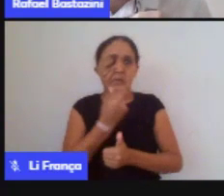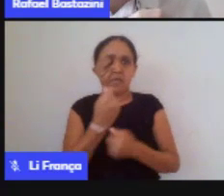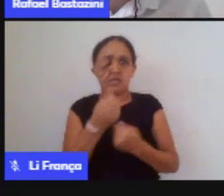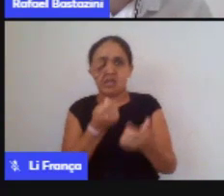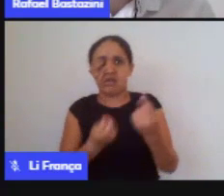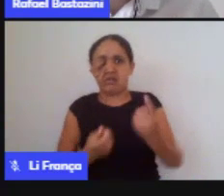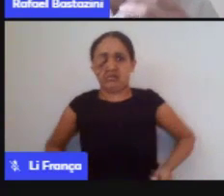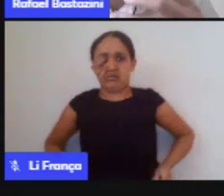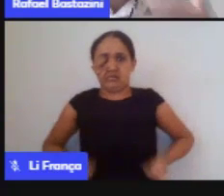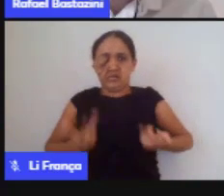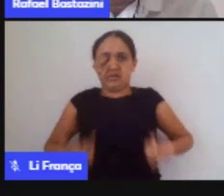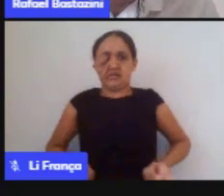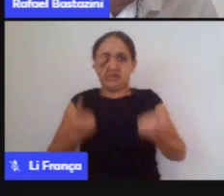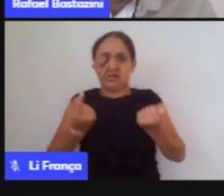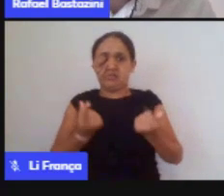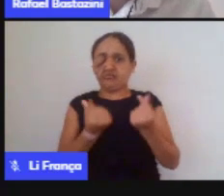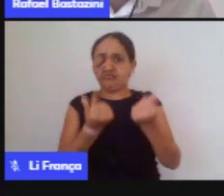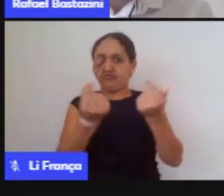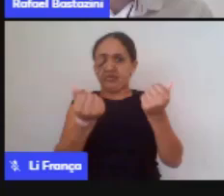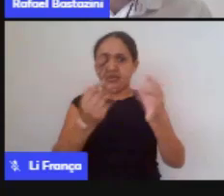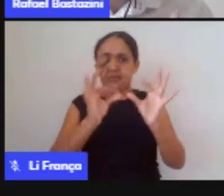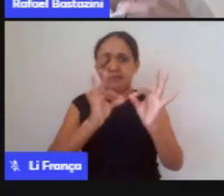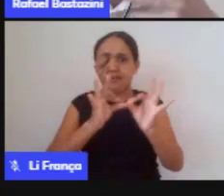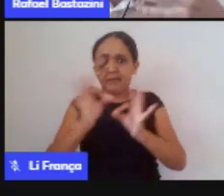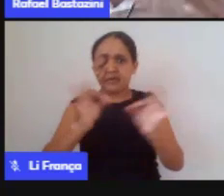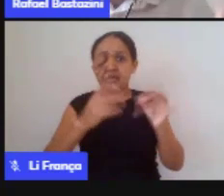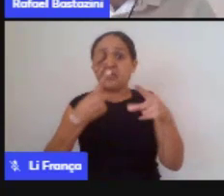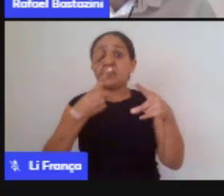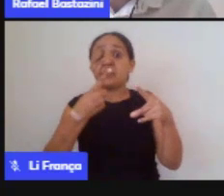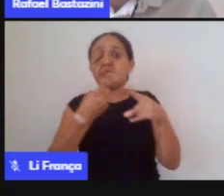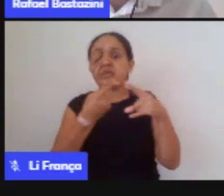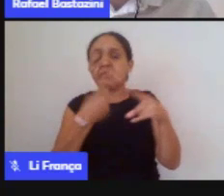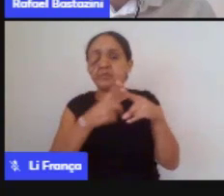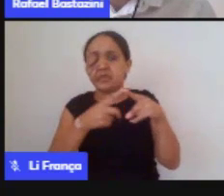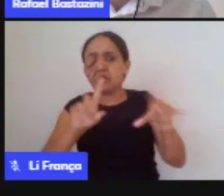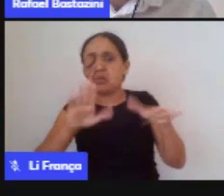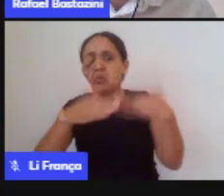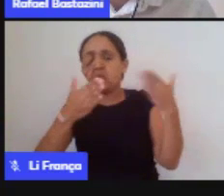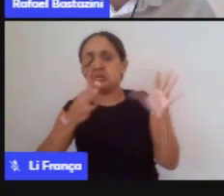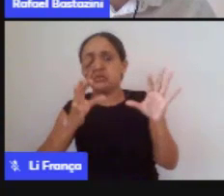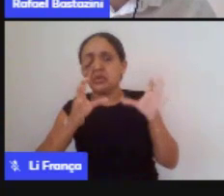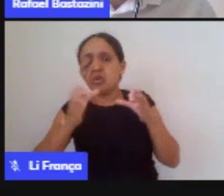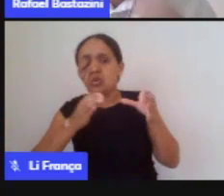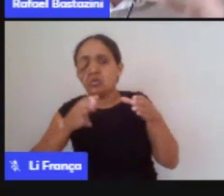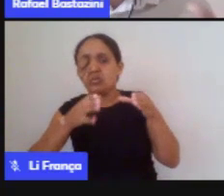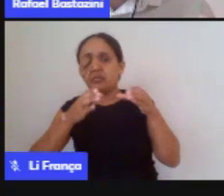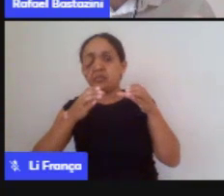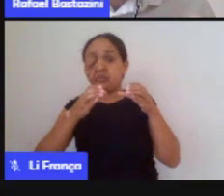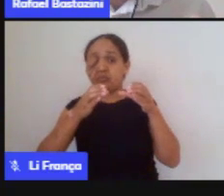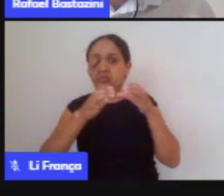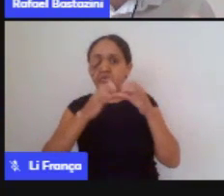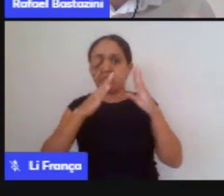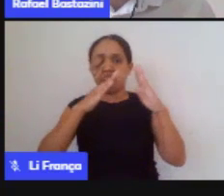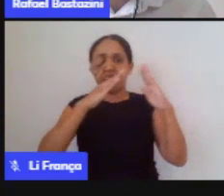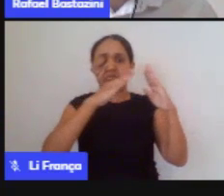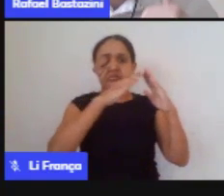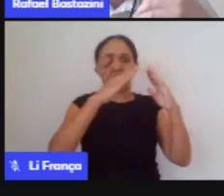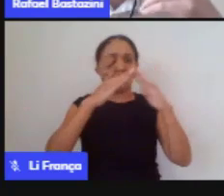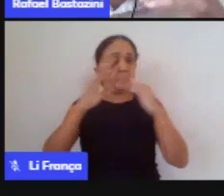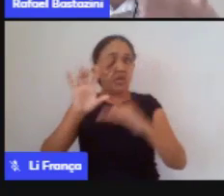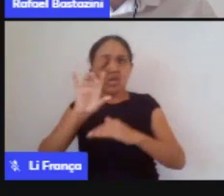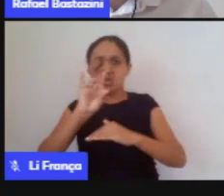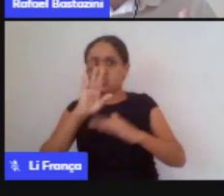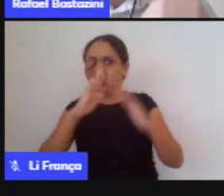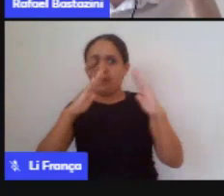com infraestrutura, porque quando há a instalação de um conjunto habitacional, não é só a construção da casa, você